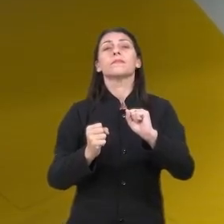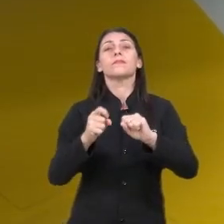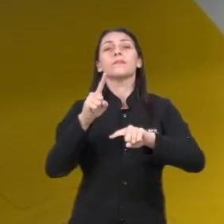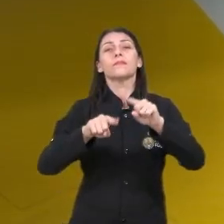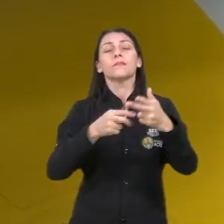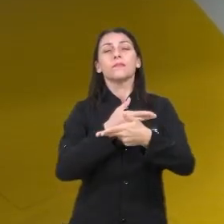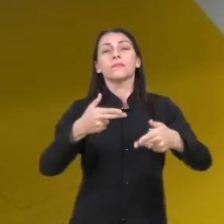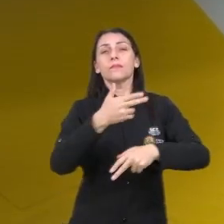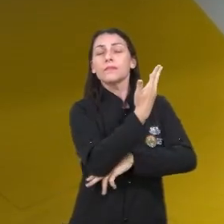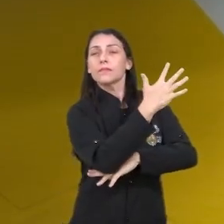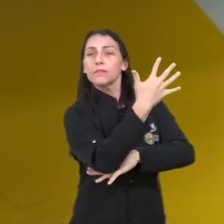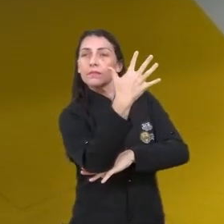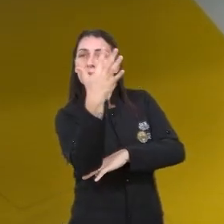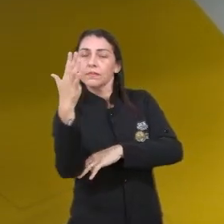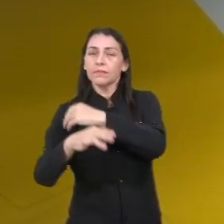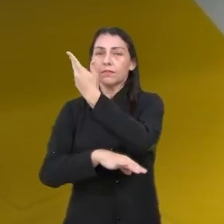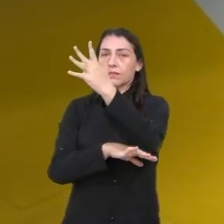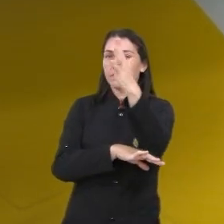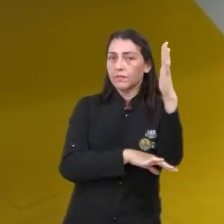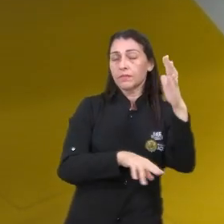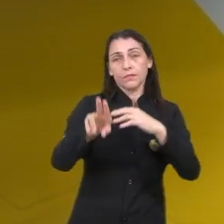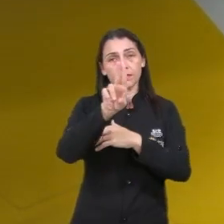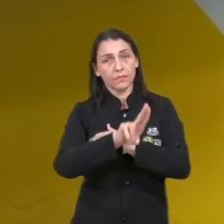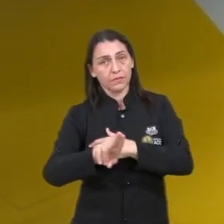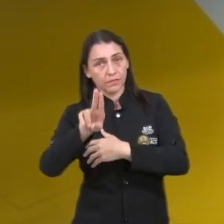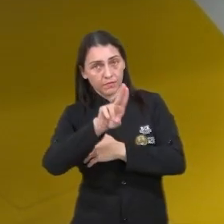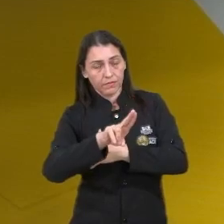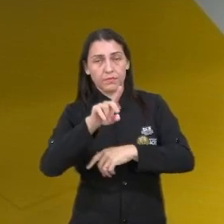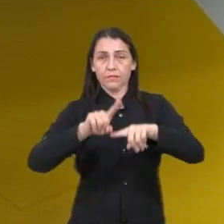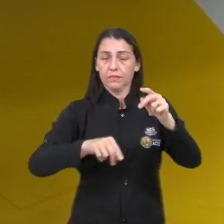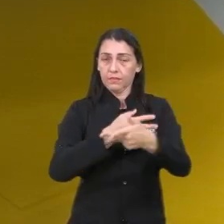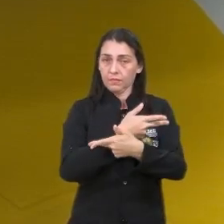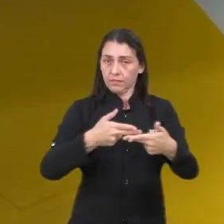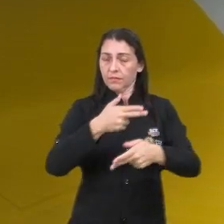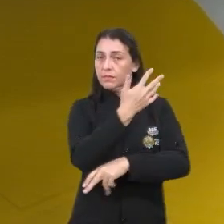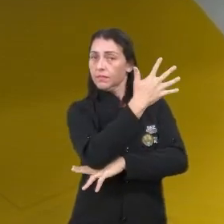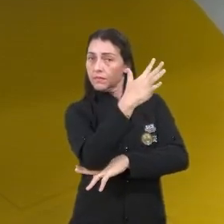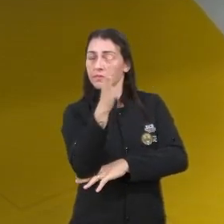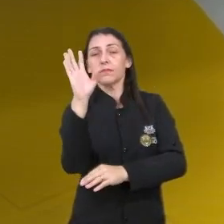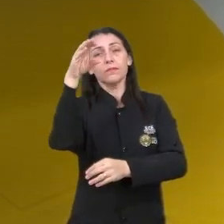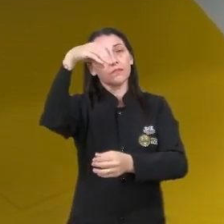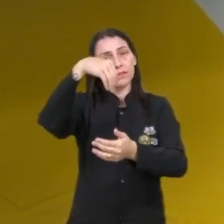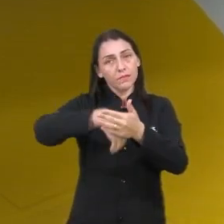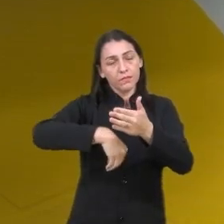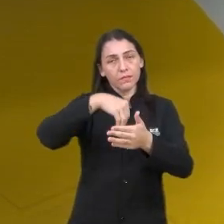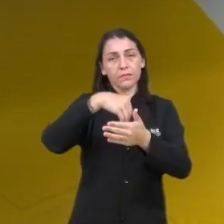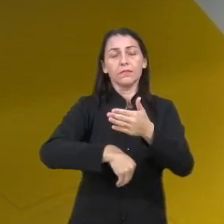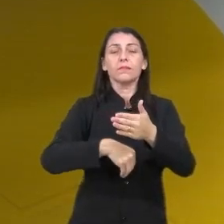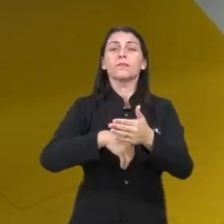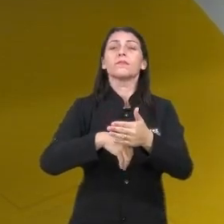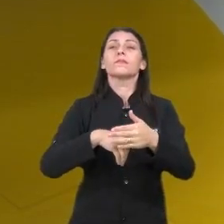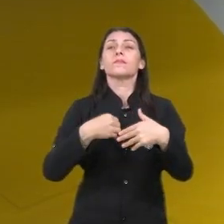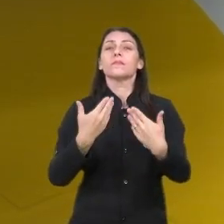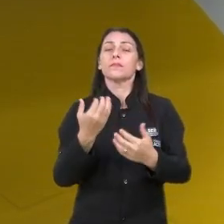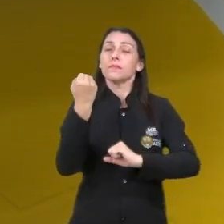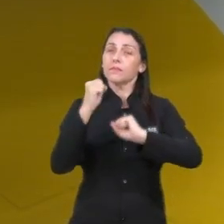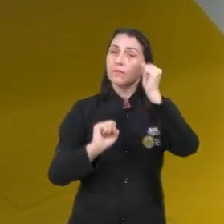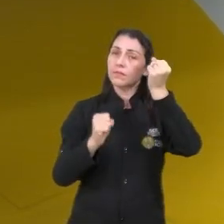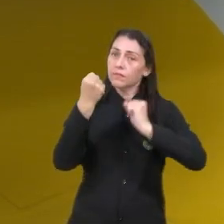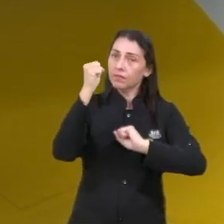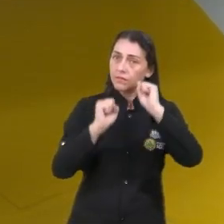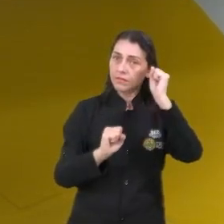recursos ambientais, ou seja, o uso desses recursos naturais dentro do processo